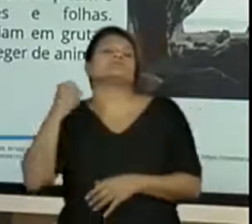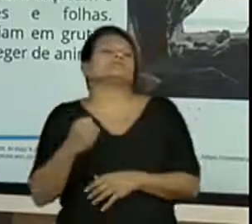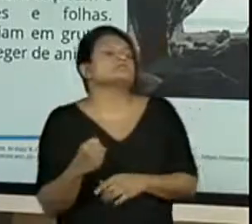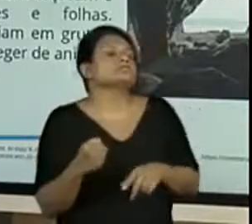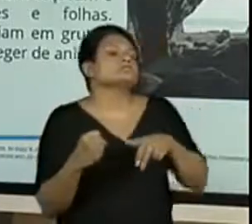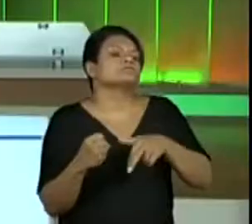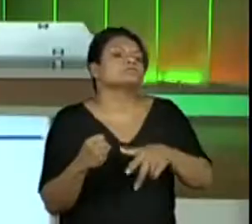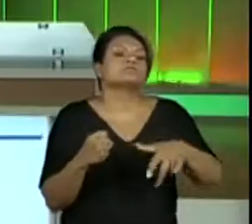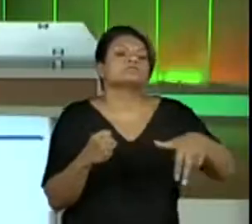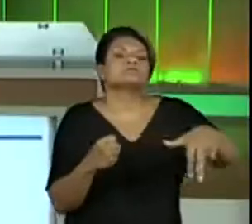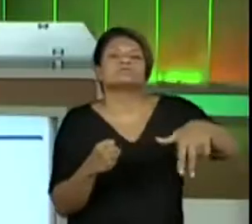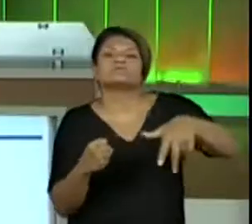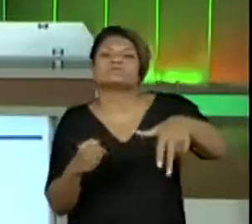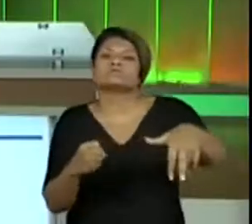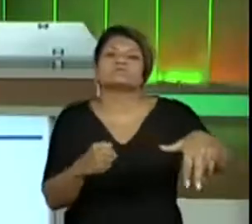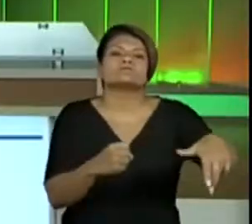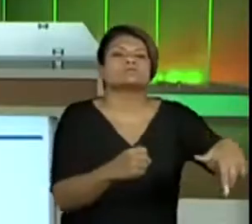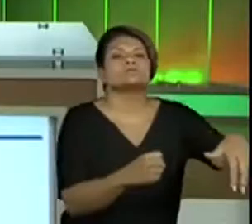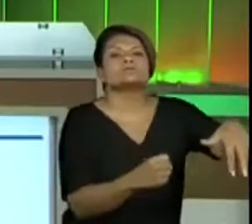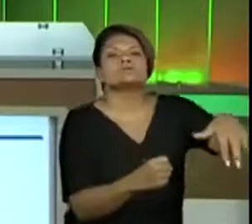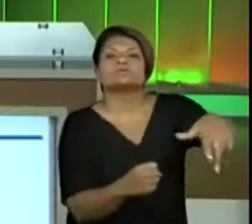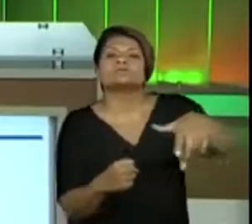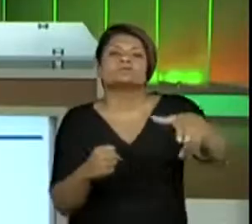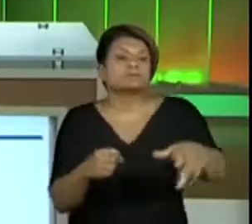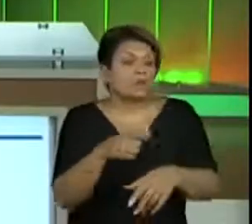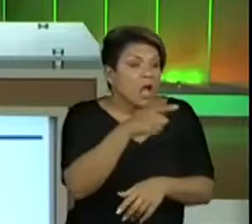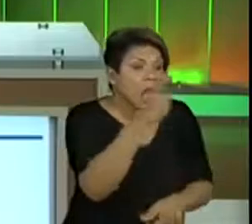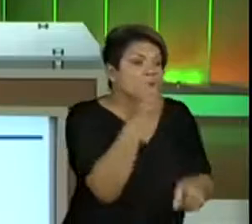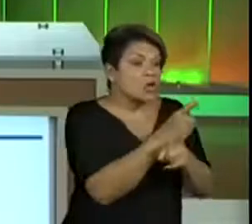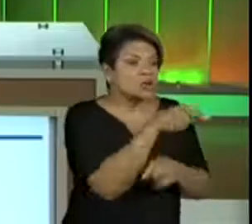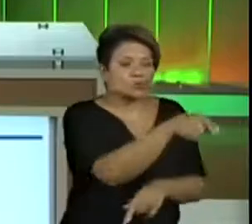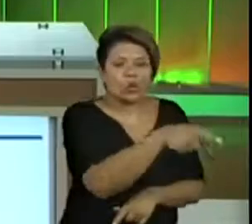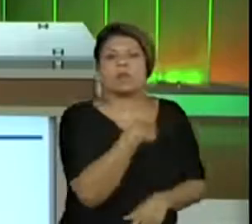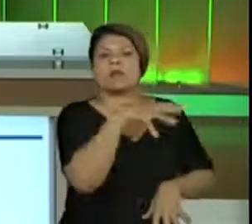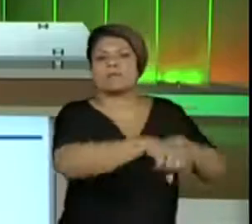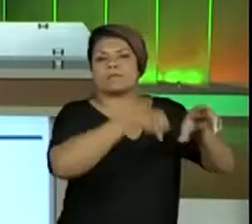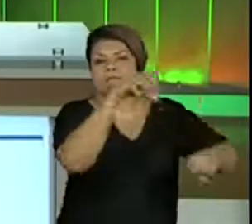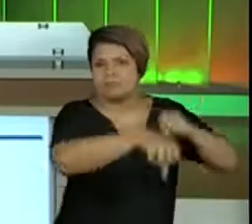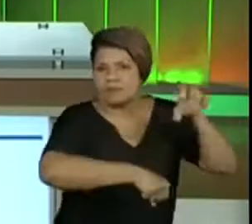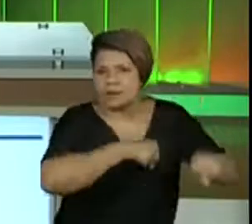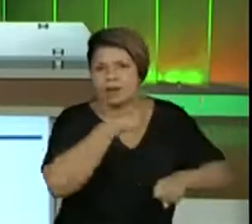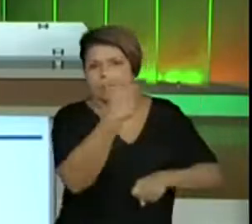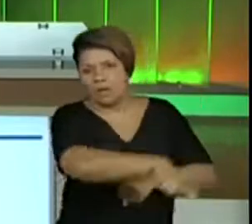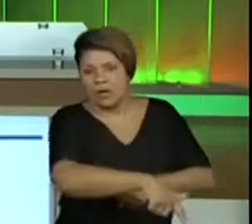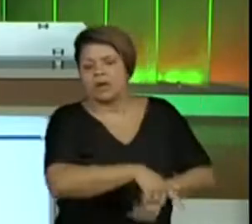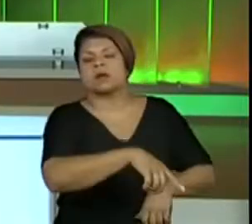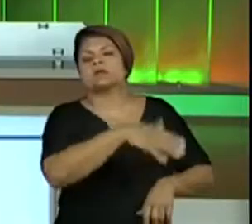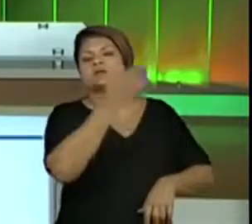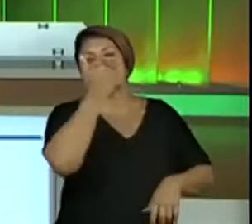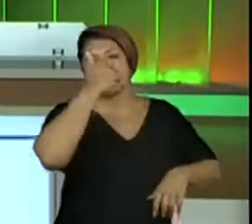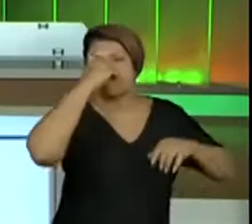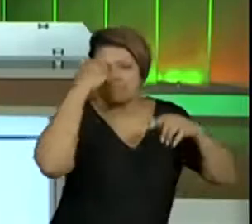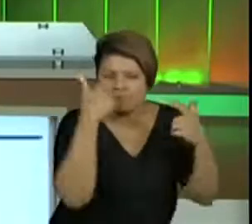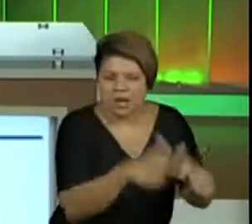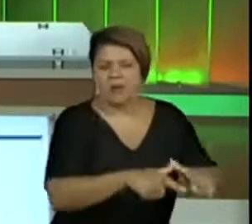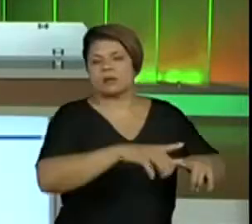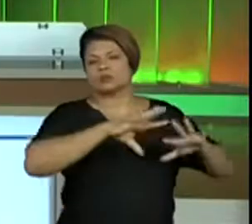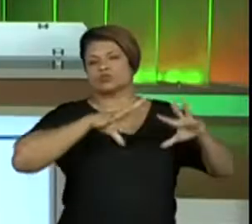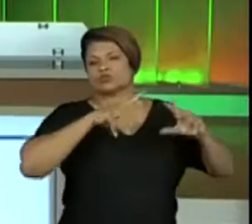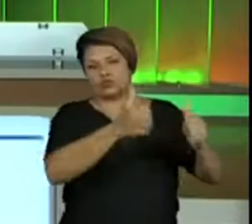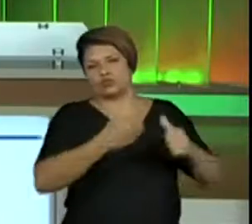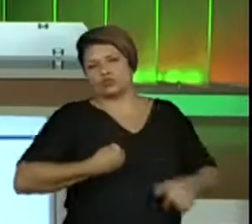um outro espaço para coletar mais, caçar mais e continuar sobrevivendo.